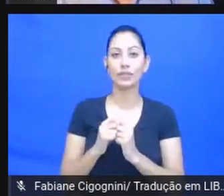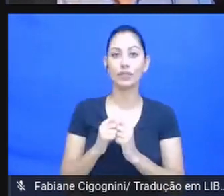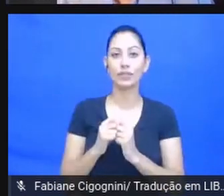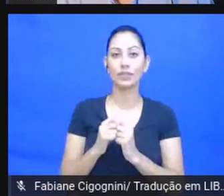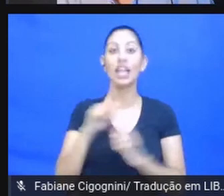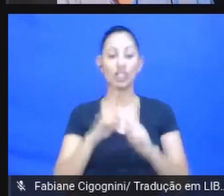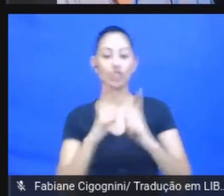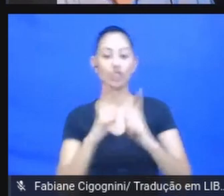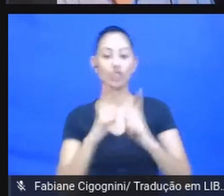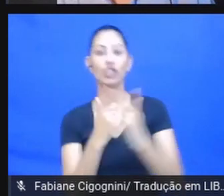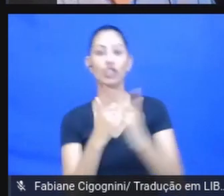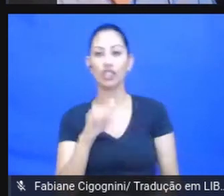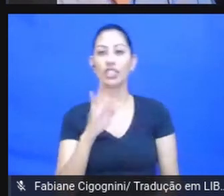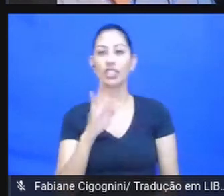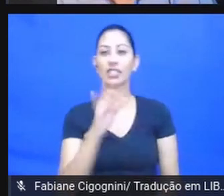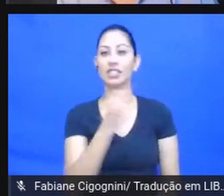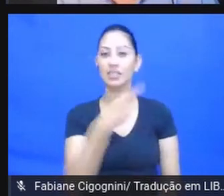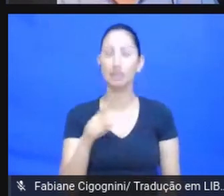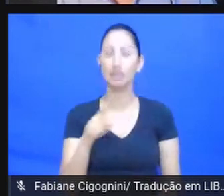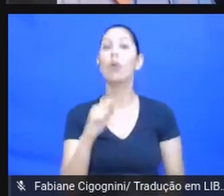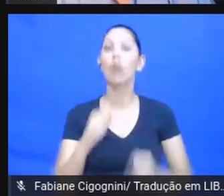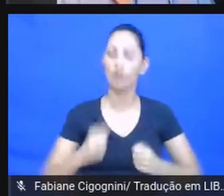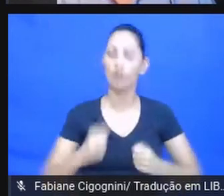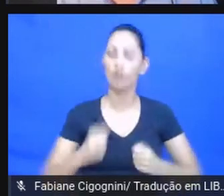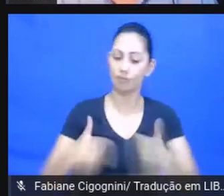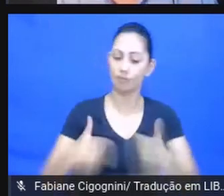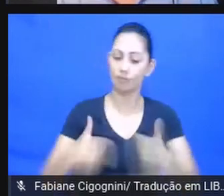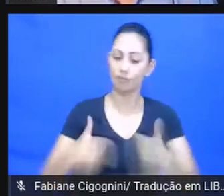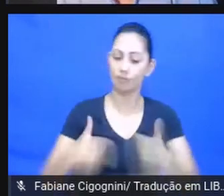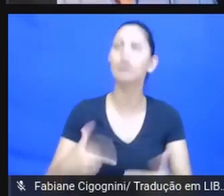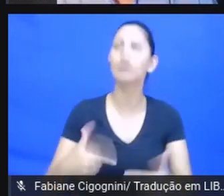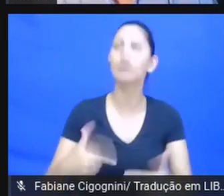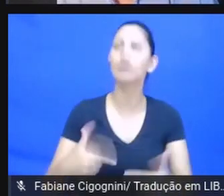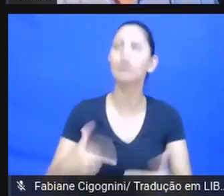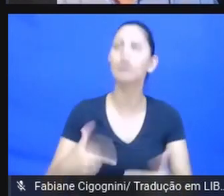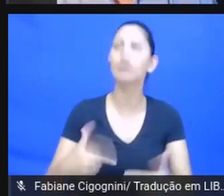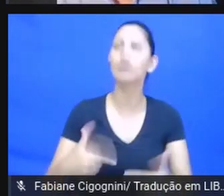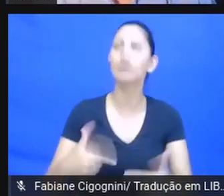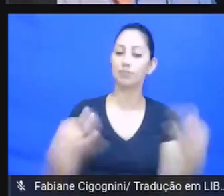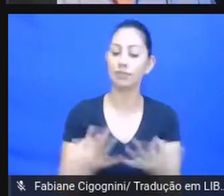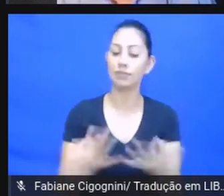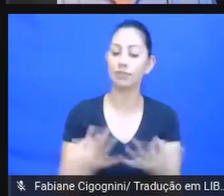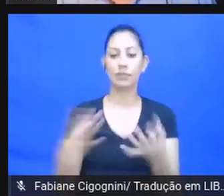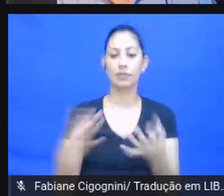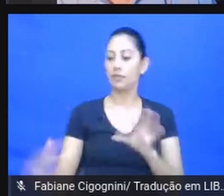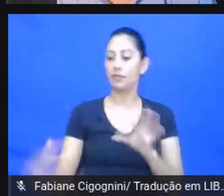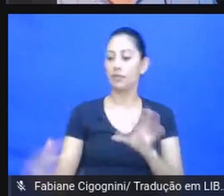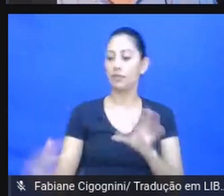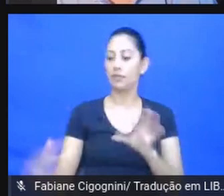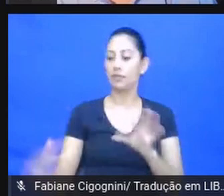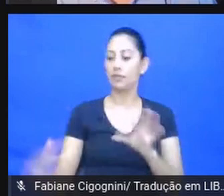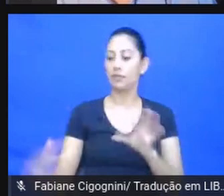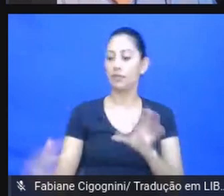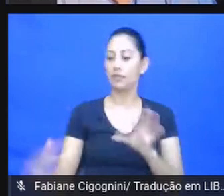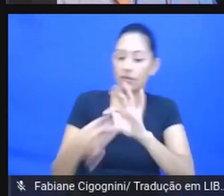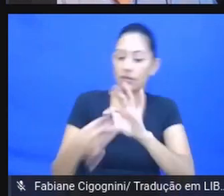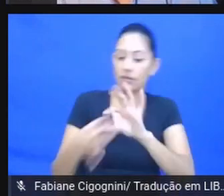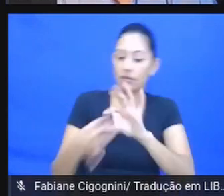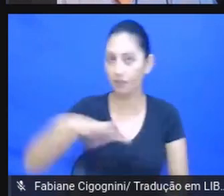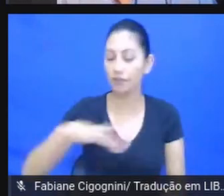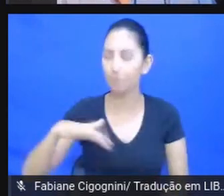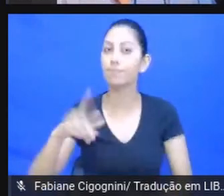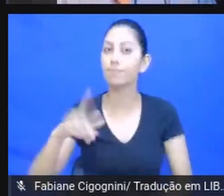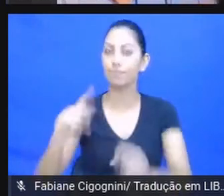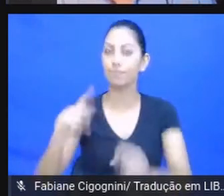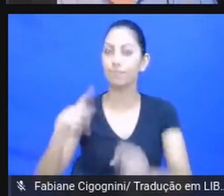feita, usando essas plataformas, integrando áreas, isso também reduz custo.